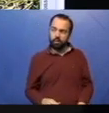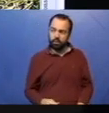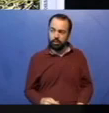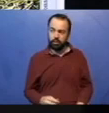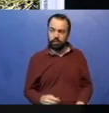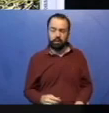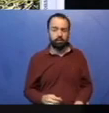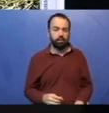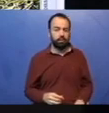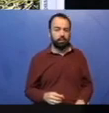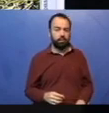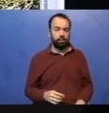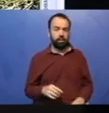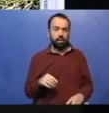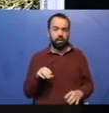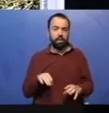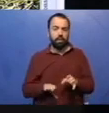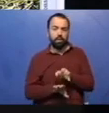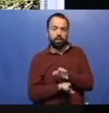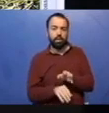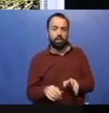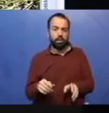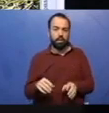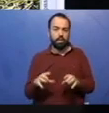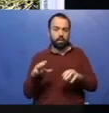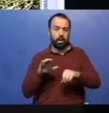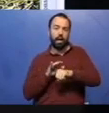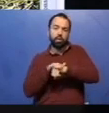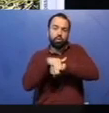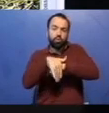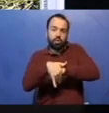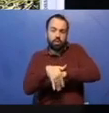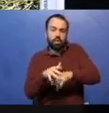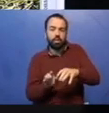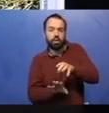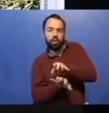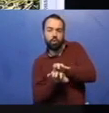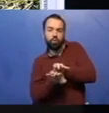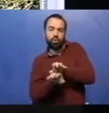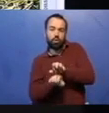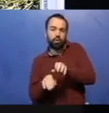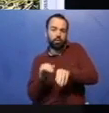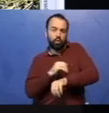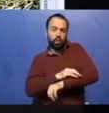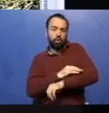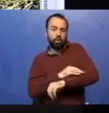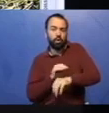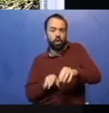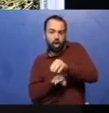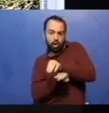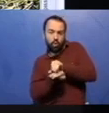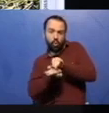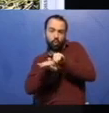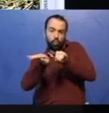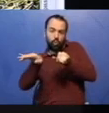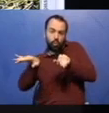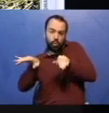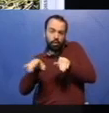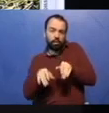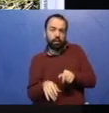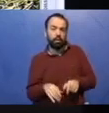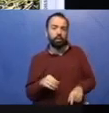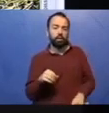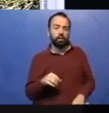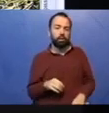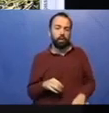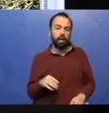ficam escondidos? Isso mesmo, é porque eles têm a pele sensível ao calor. Mas quando o ar fica mais